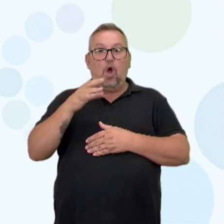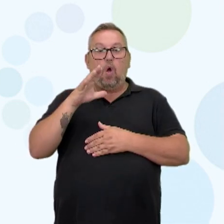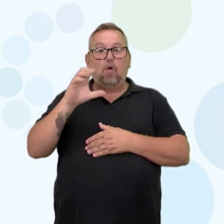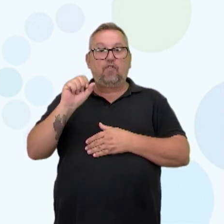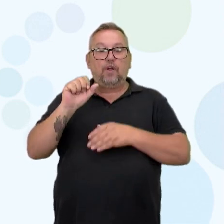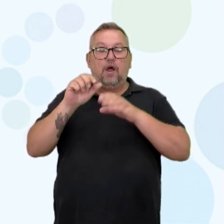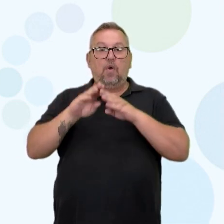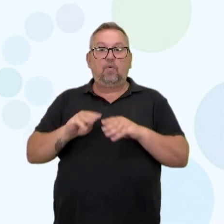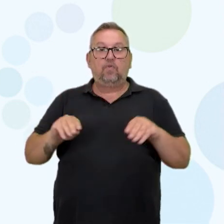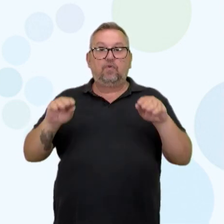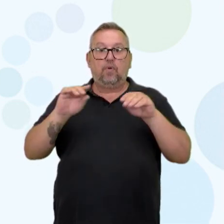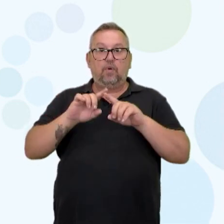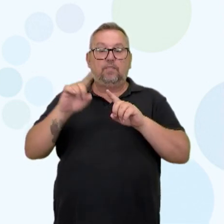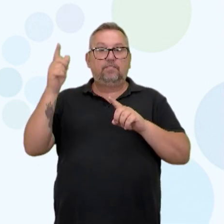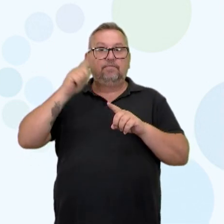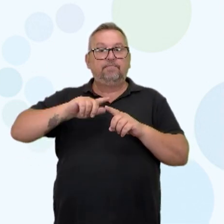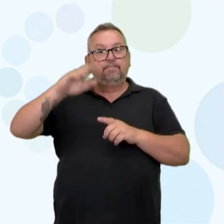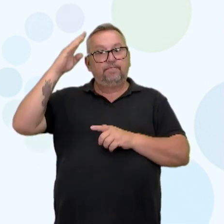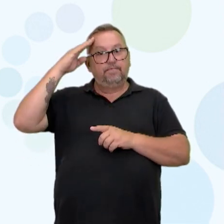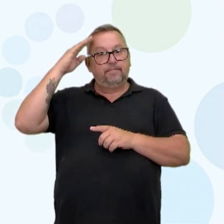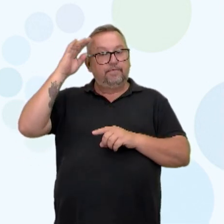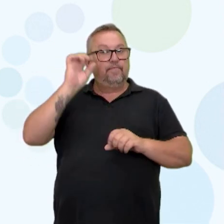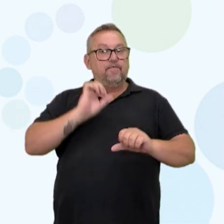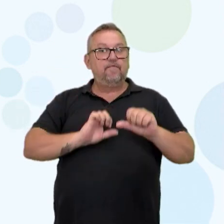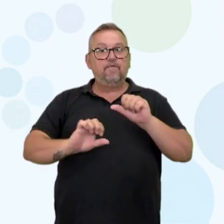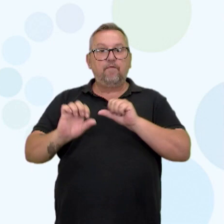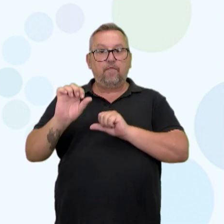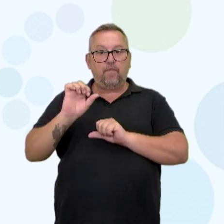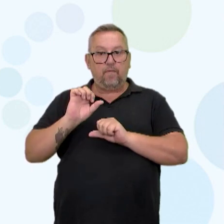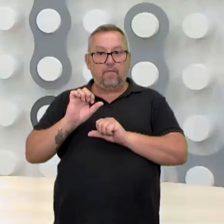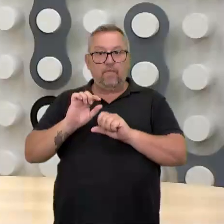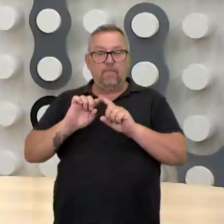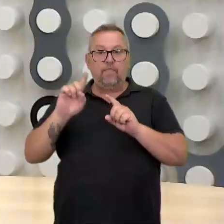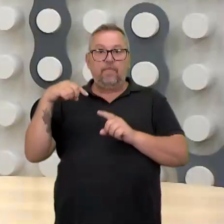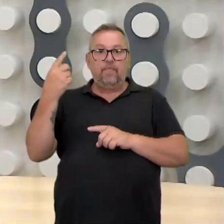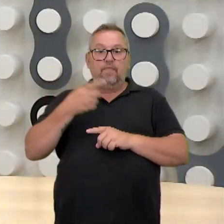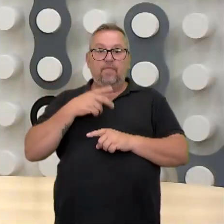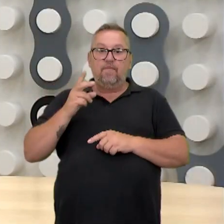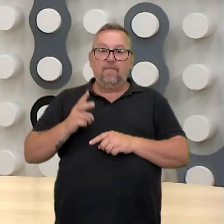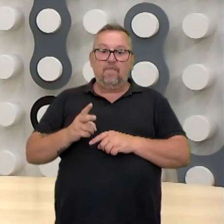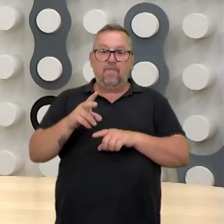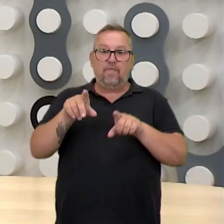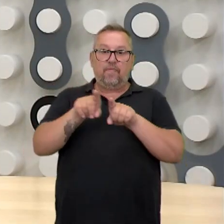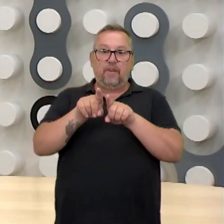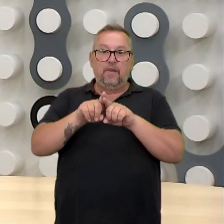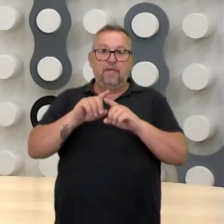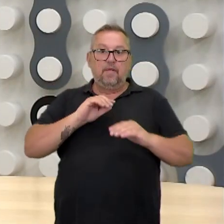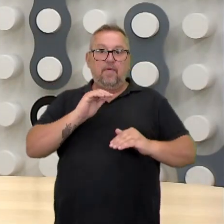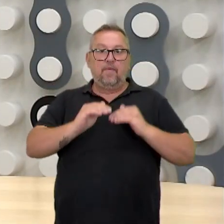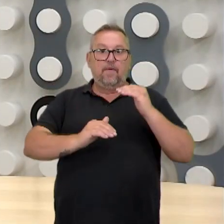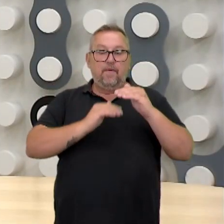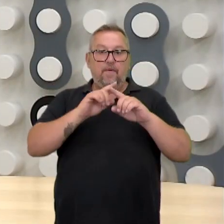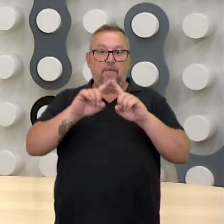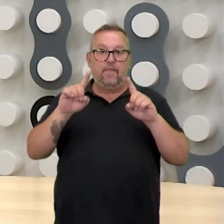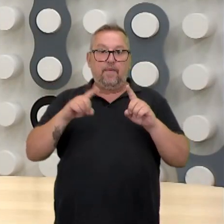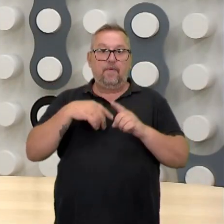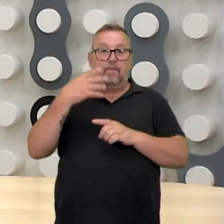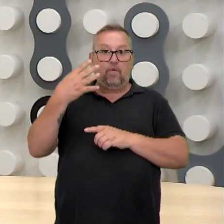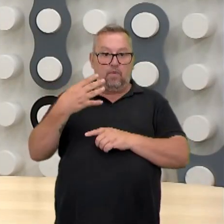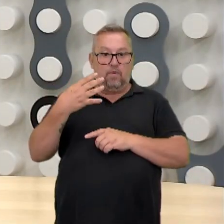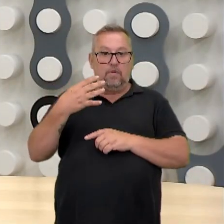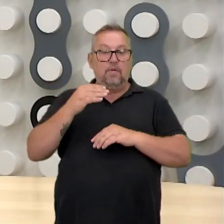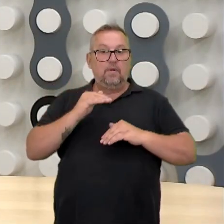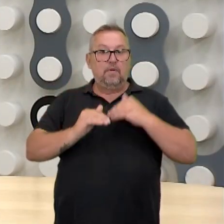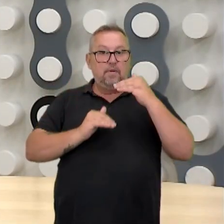solo, entenda essa transformação. Tá certo? Nós vamos dar continuidade aí ao desenvolvimentos, né, que são 4